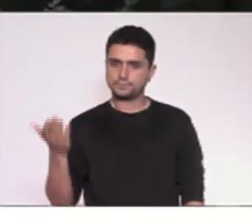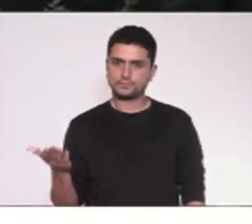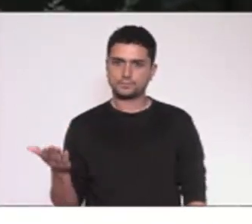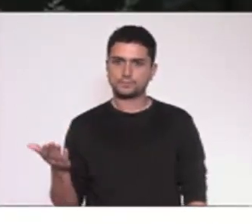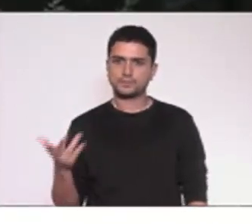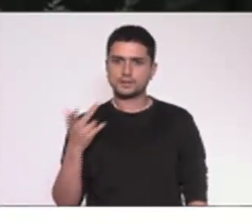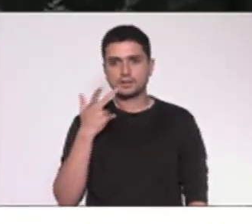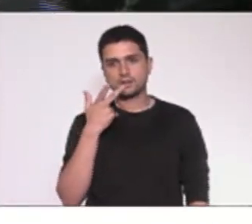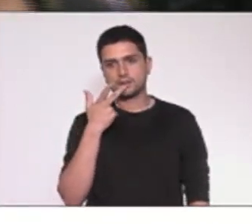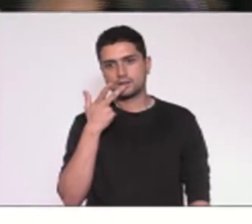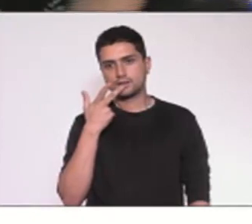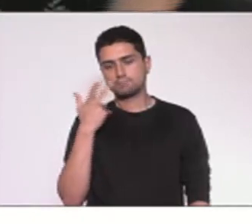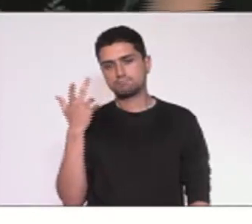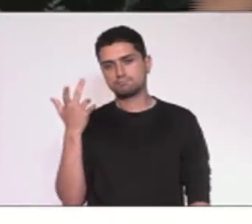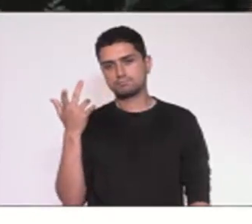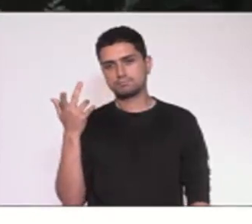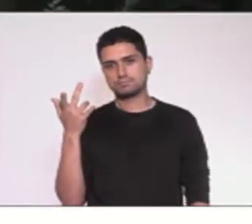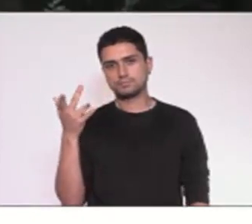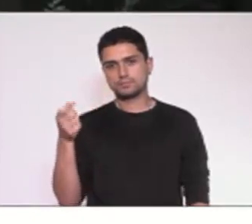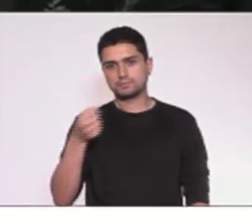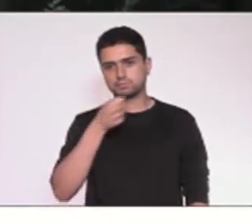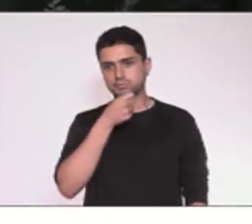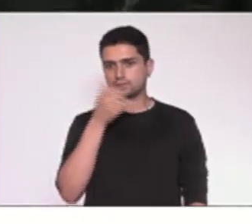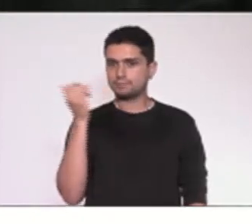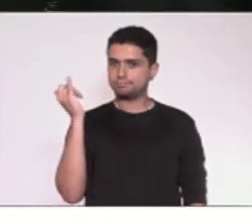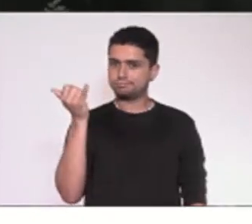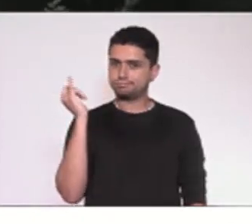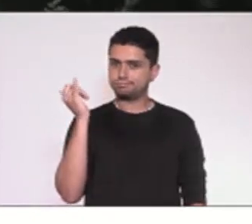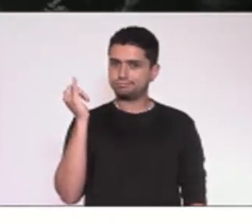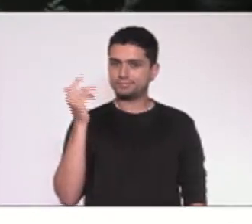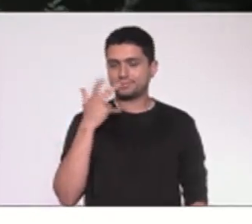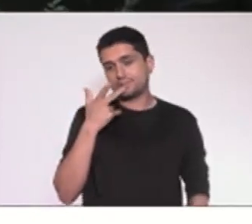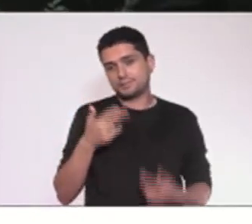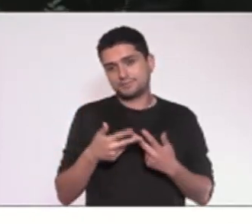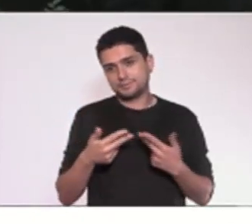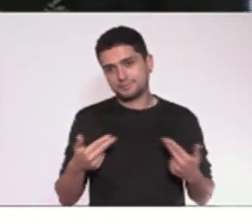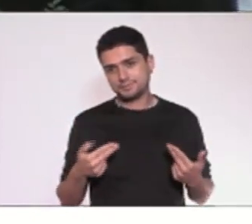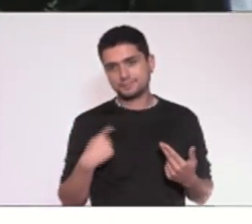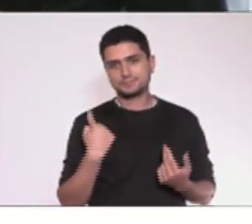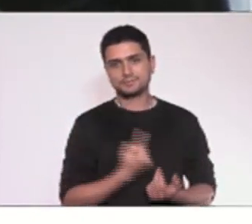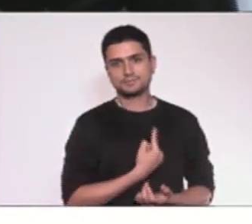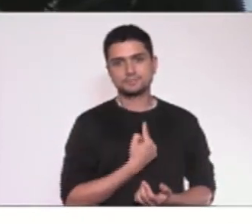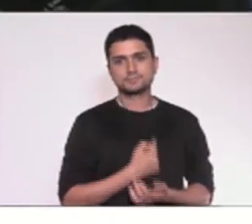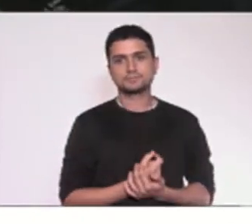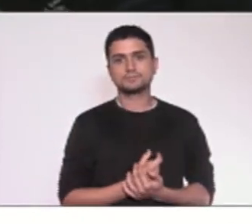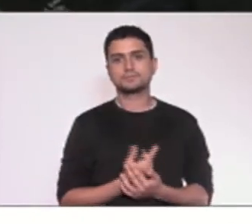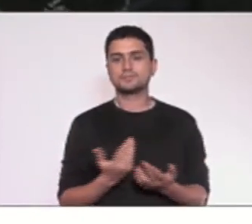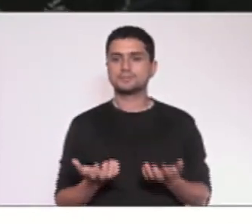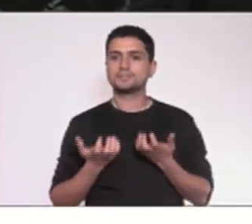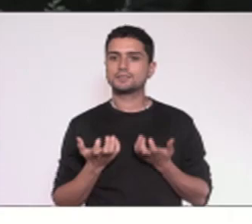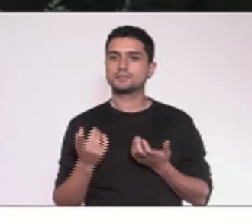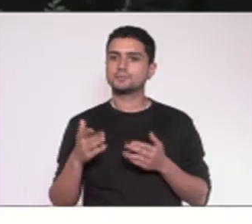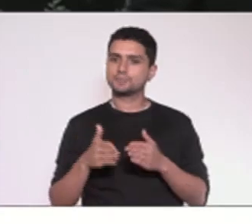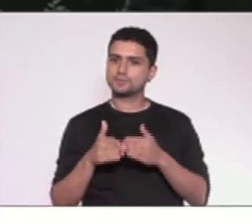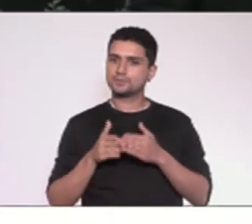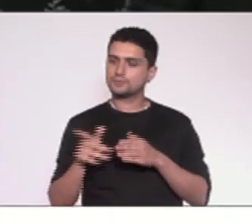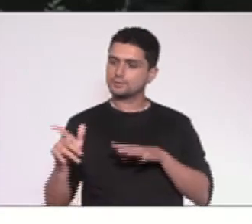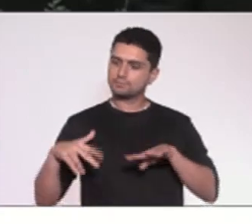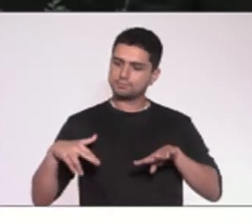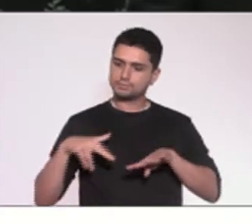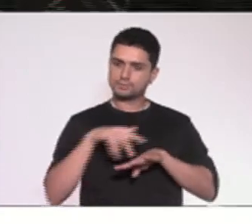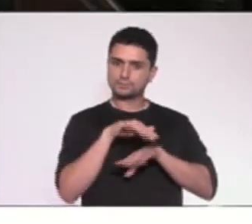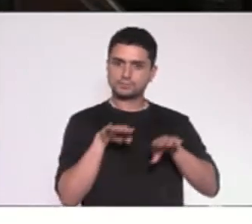fale algumas palavras para a gente, por favor. Doutora Carmen, eu gostaria que a senhora fosse à tribuna. Muito